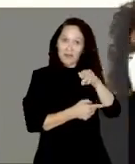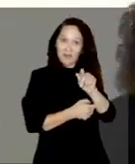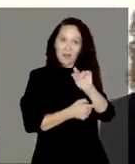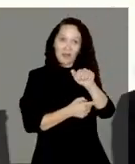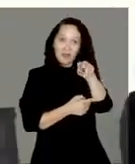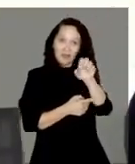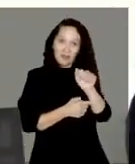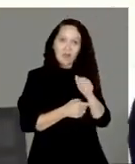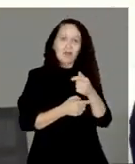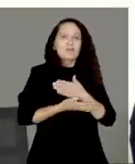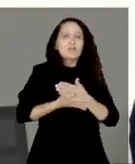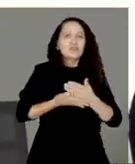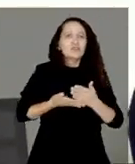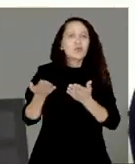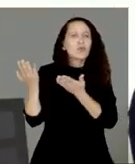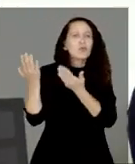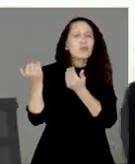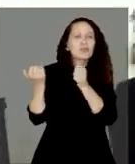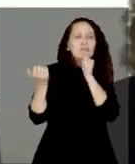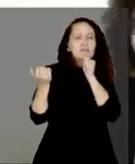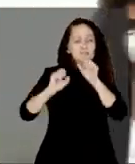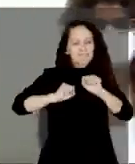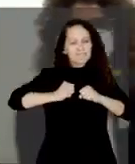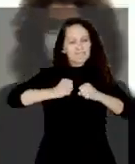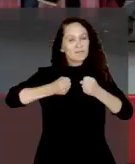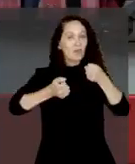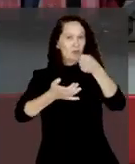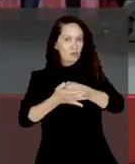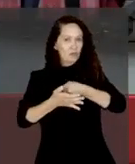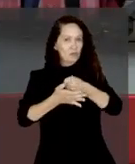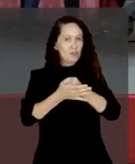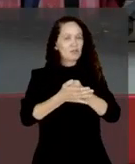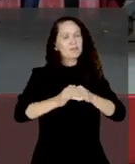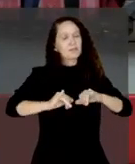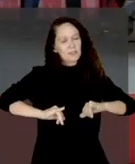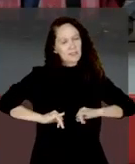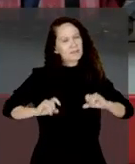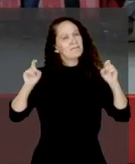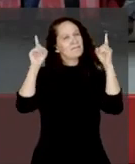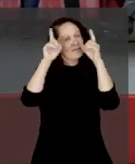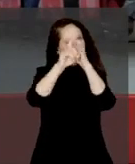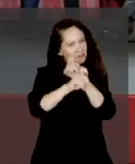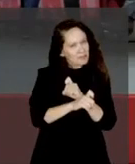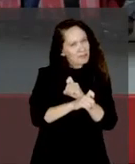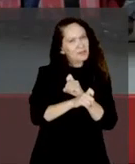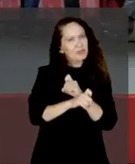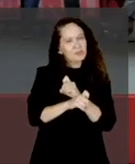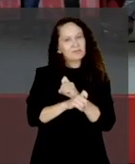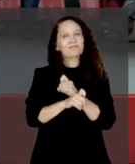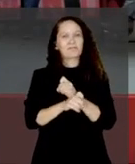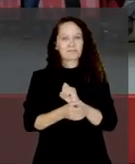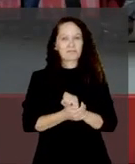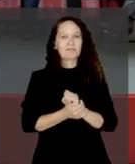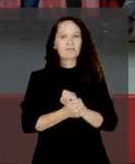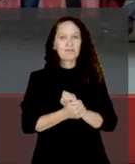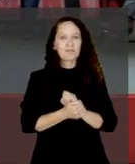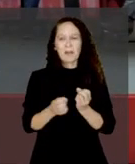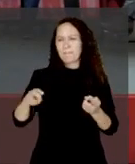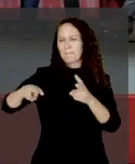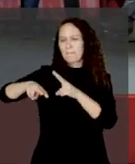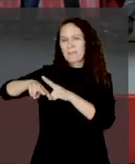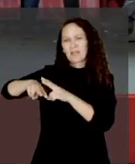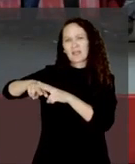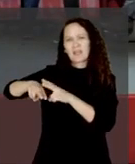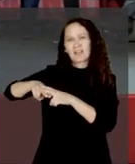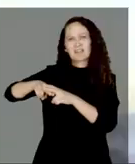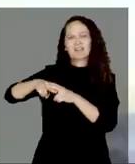Força Sindical, e cumprimentar o Vagnão, presidente do nosso sindicato aqui, e parabenizar, viu, Vagnão, por essa iniciativa,